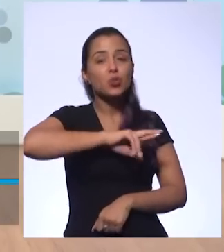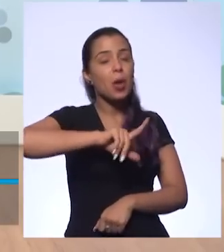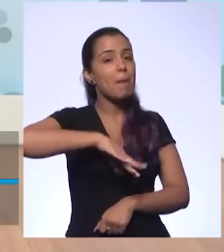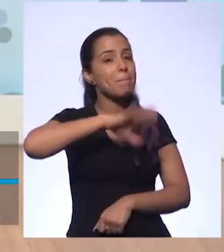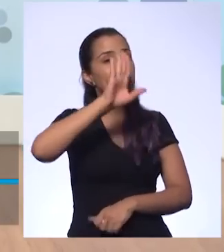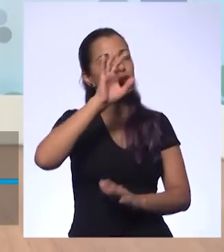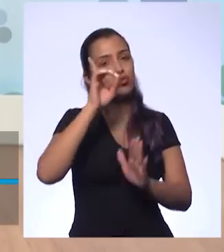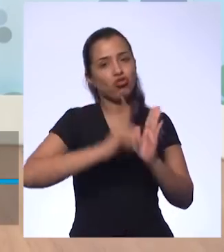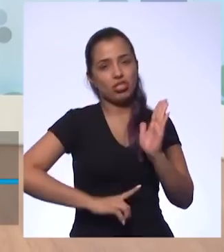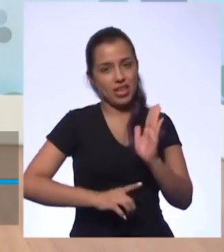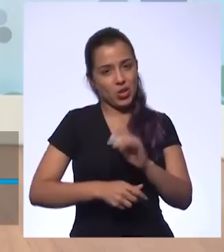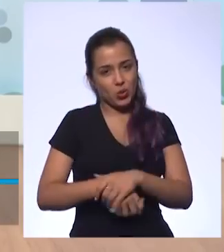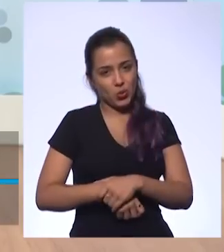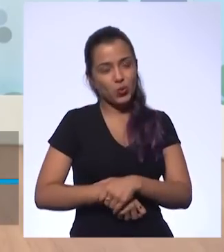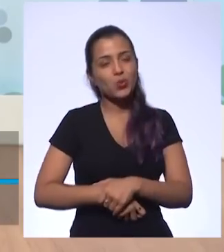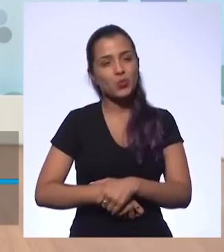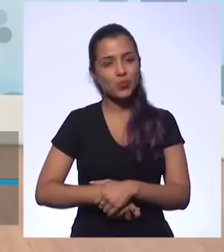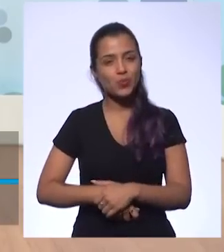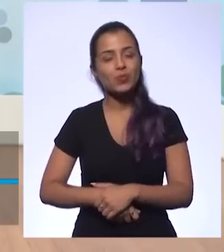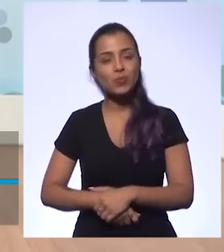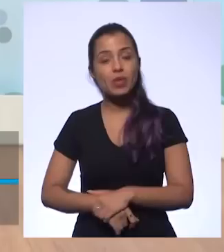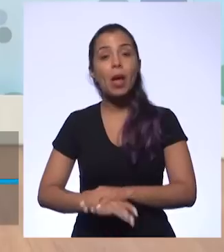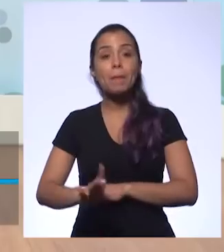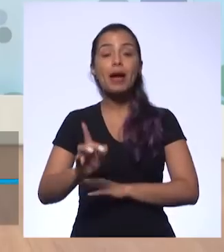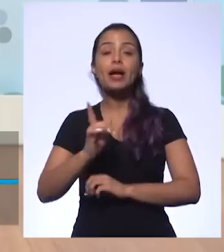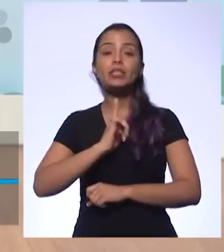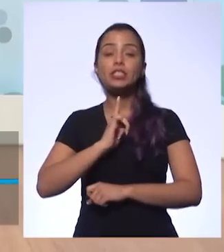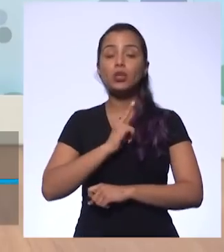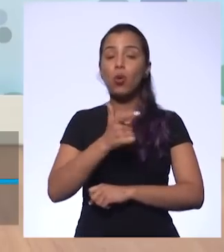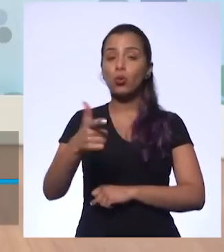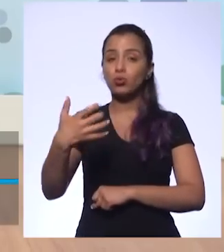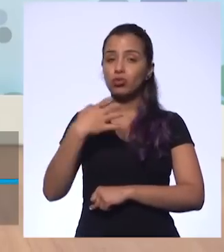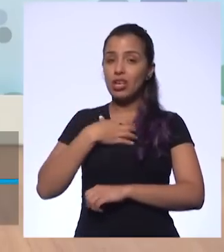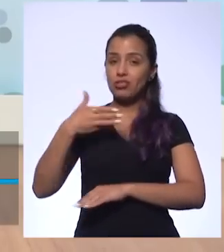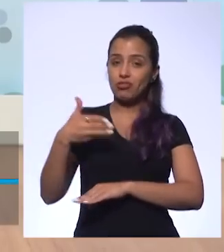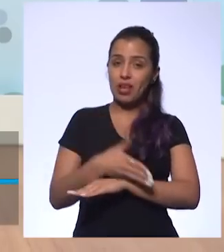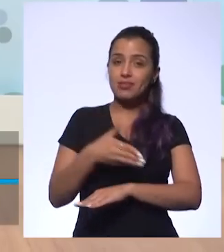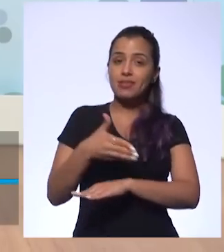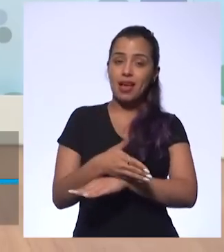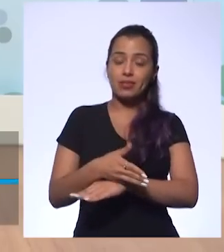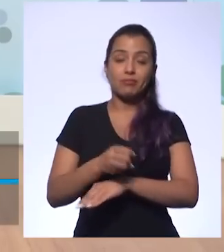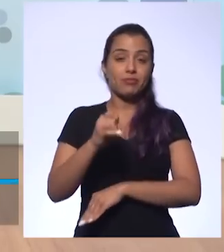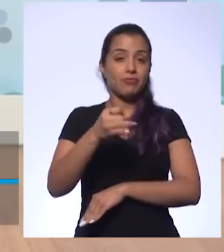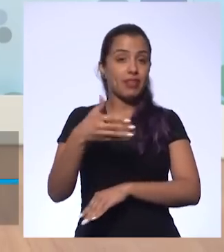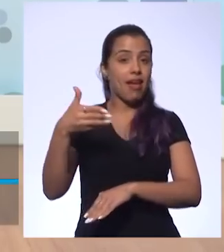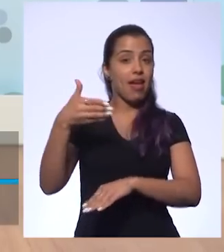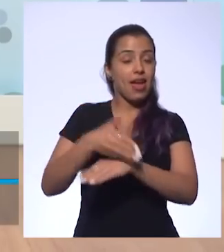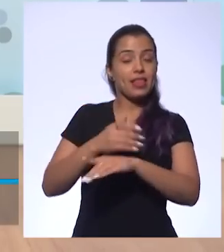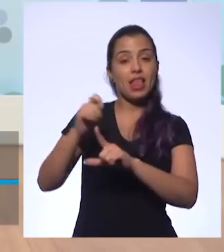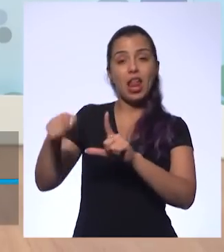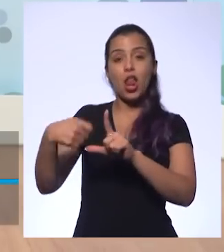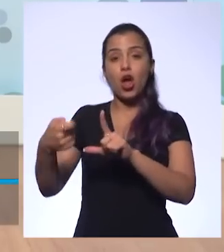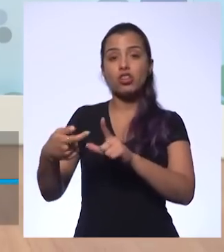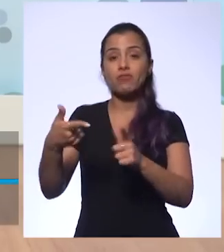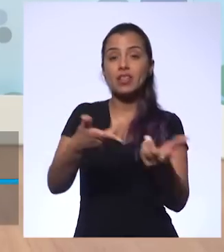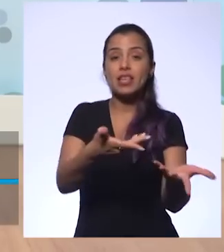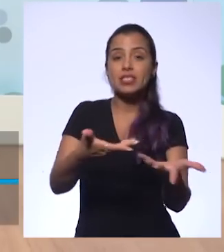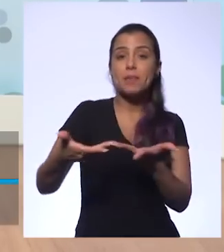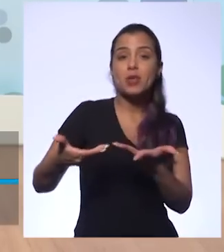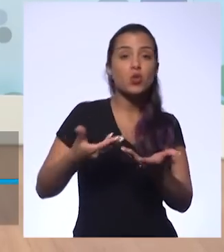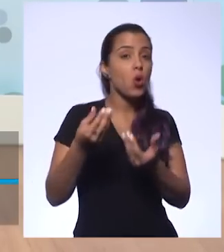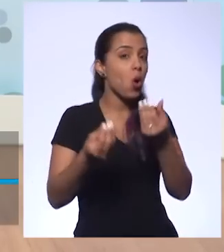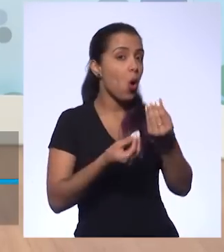a você. Aliás, Uhum, mas tem uma maneira que você pode ter o acesso. uhum, Se você entrar na loja, como que você vai ser recebida? Como